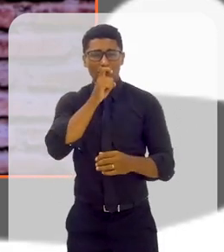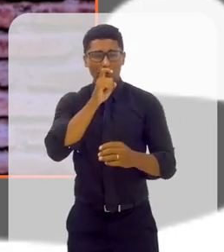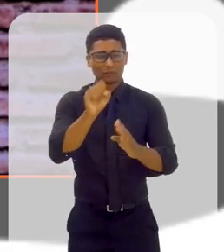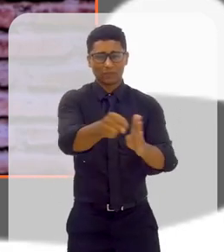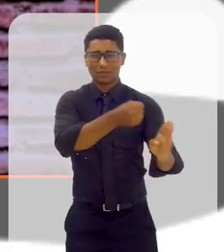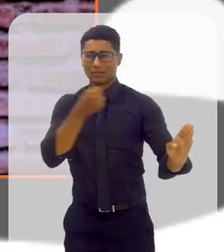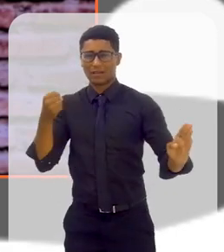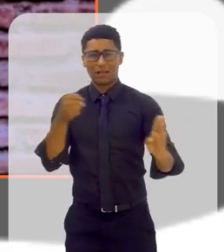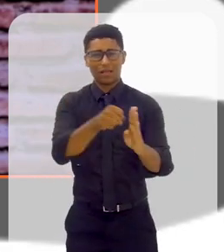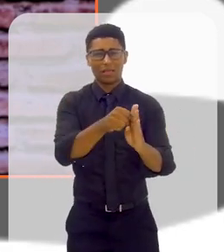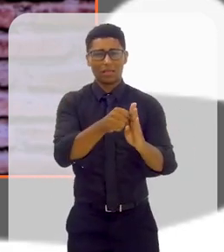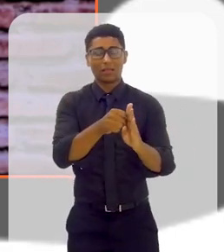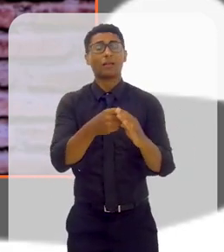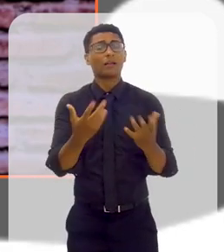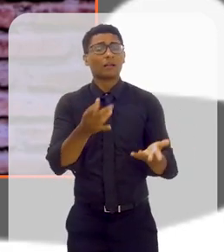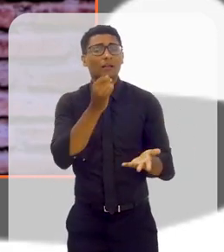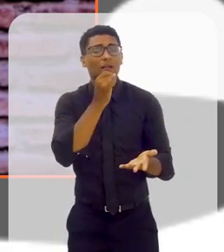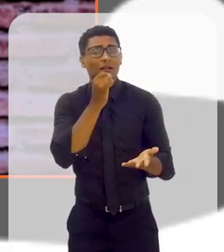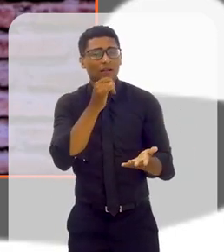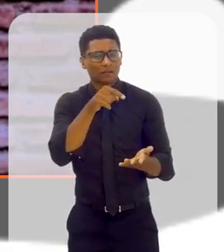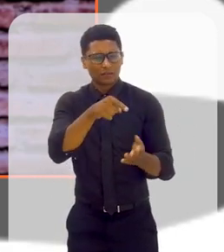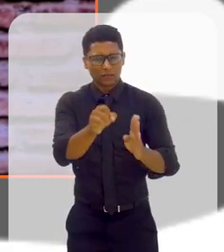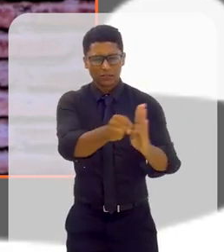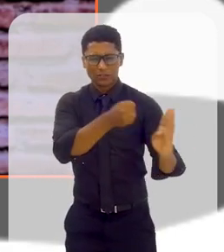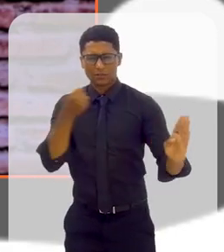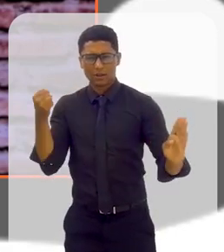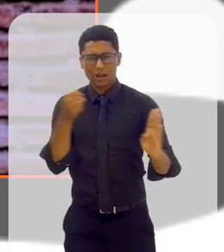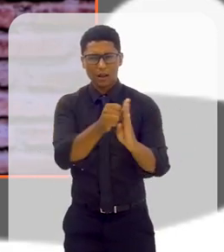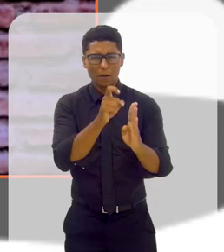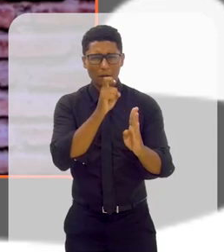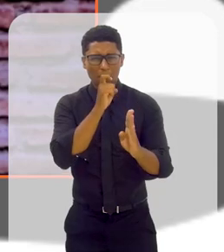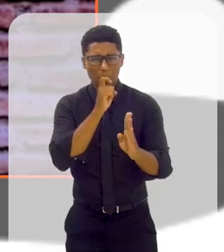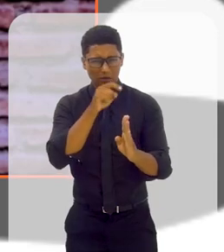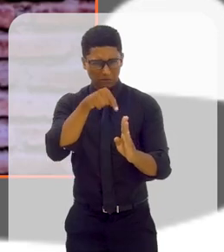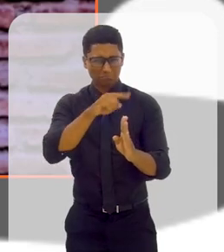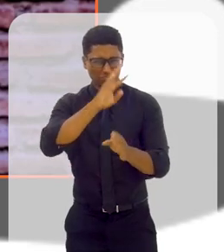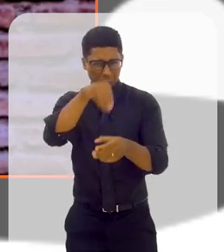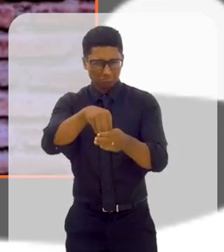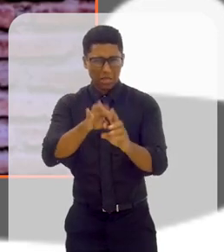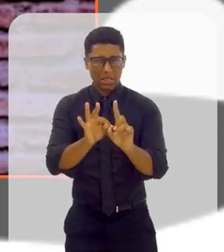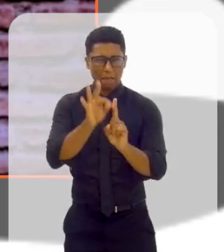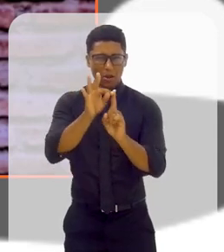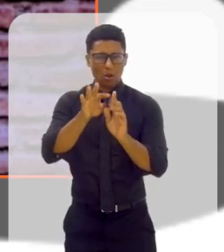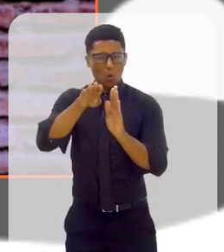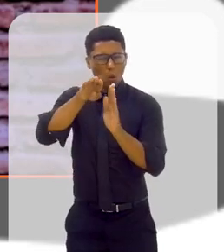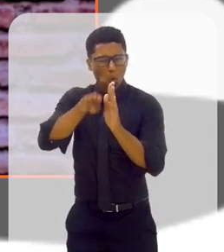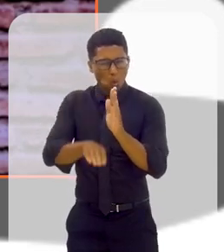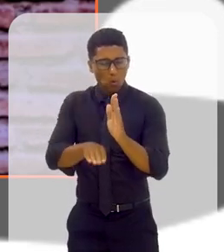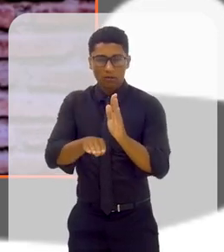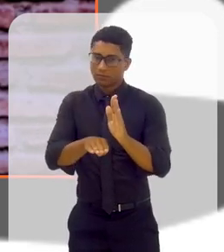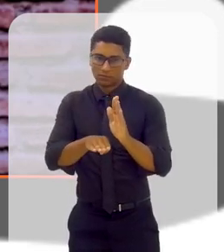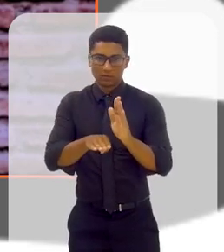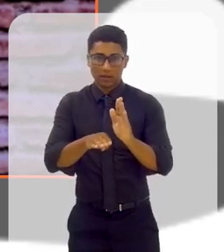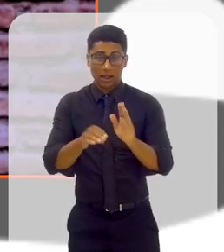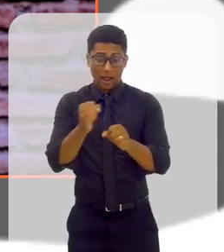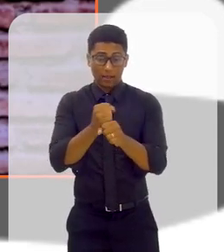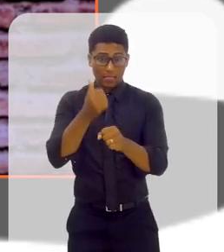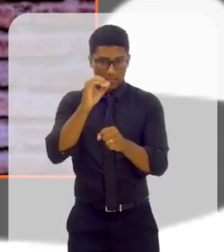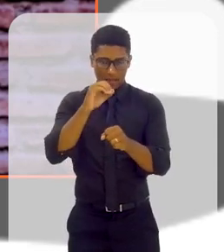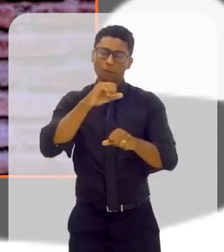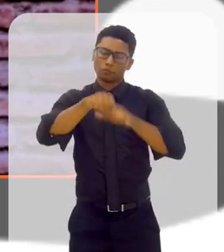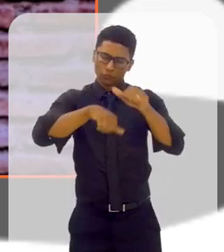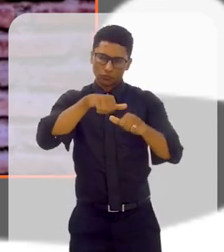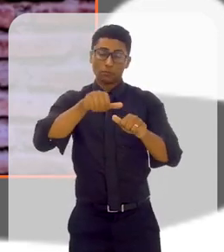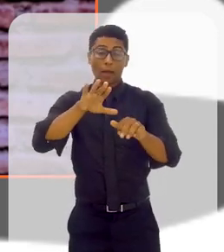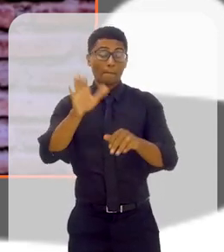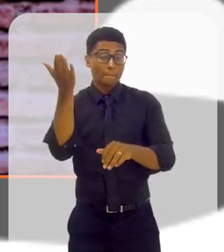a temperatura da geladeira cair, não nas mais novas, de 10 anos para cá, mudou-se esse gás, mas até 10 anos era